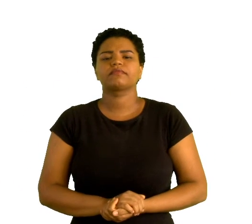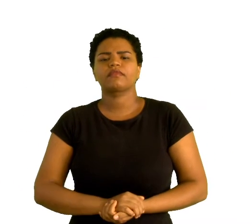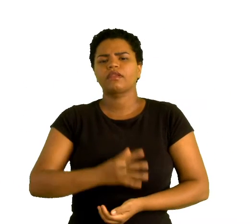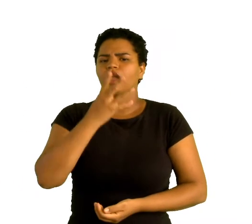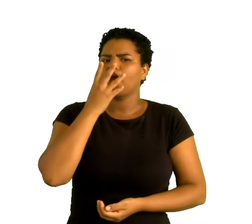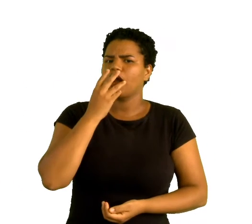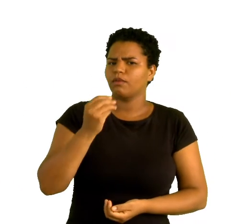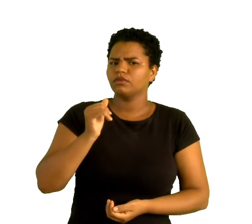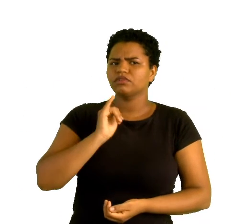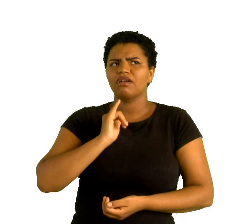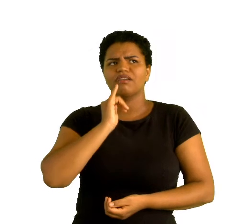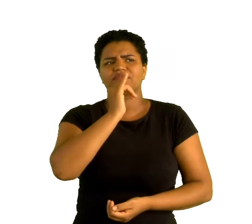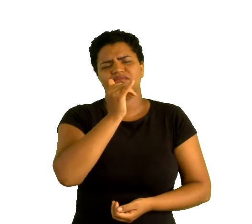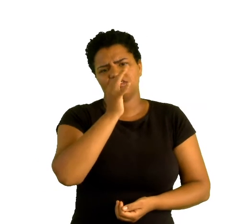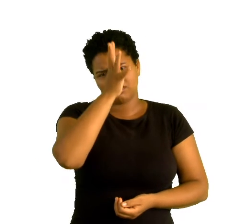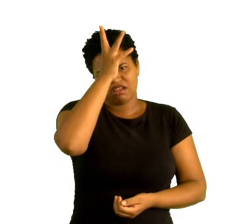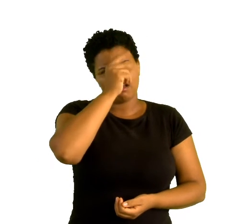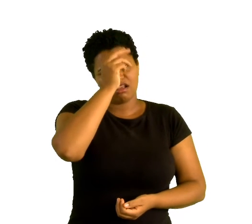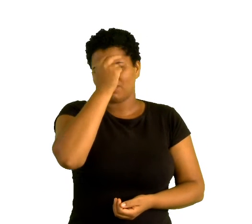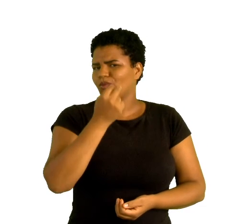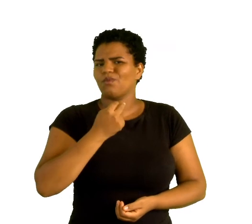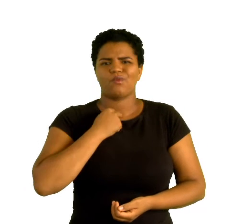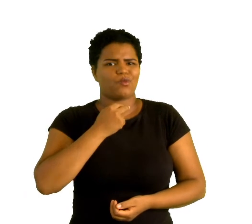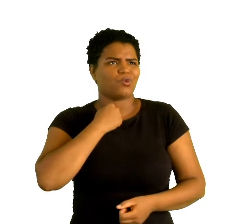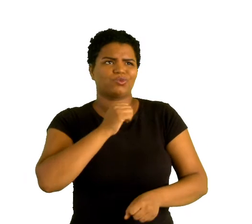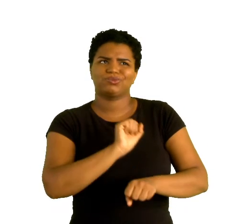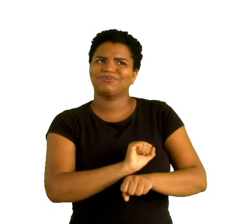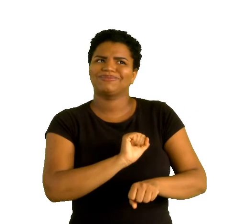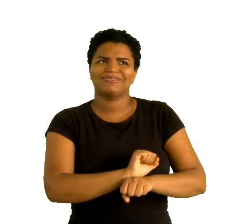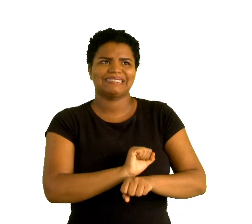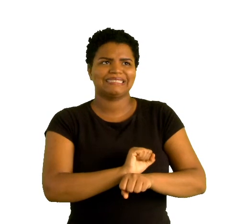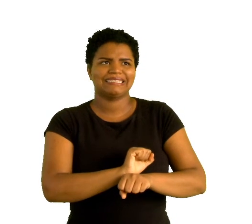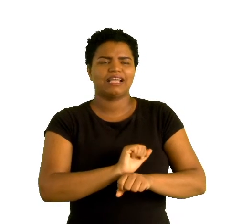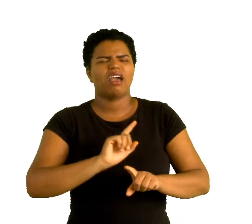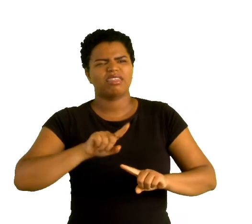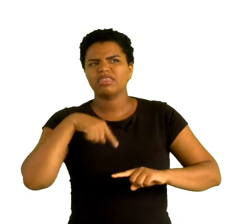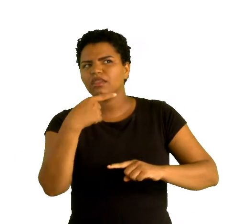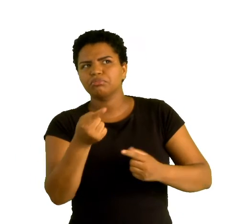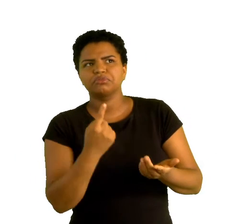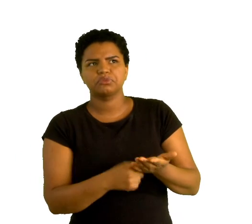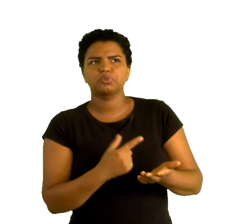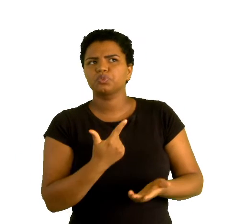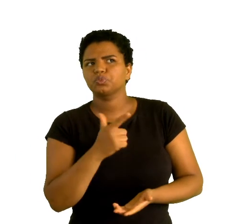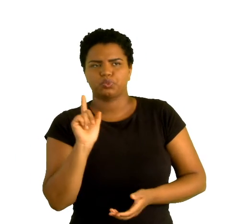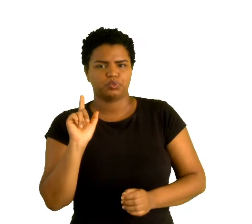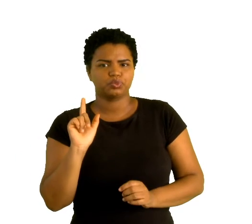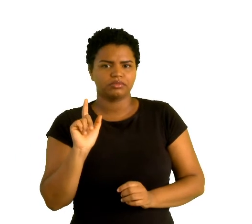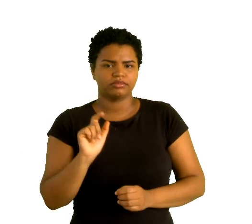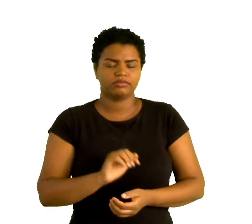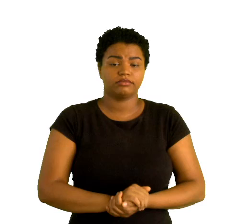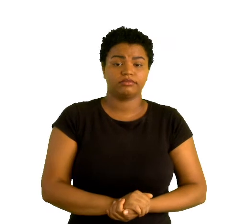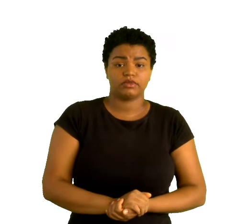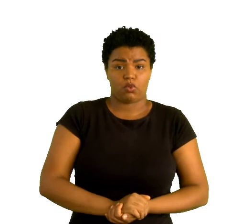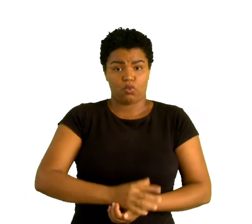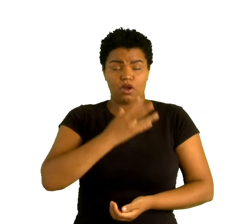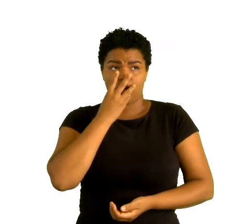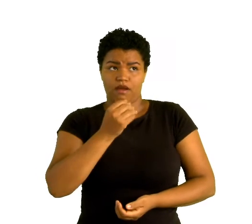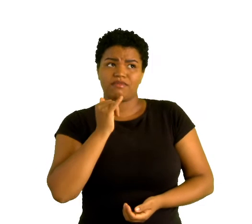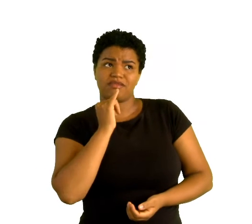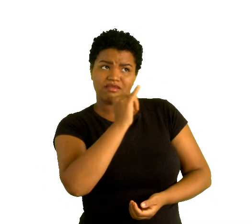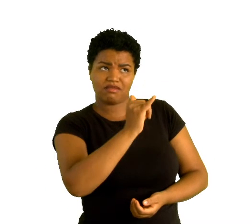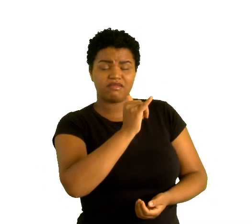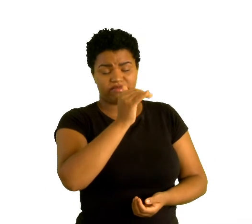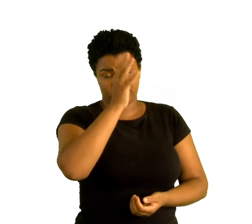amigo galo que não pode esperar, deixando para depois? Ou a raposa avisa ao amigo